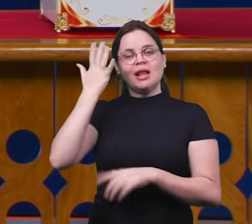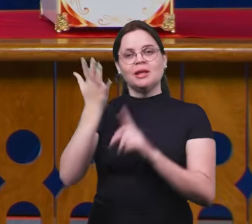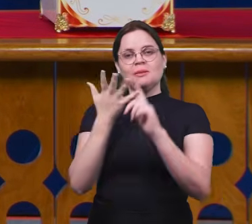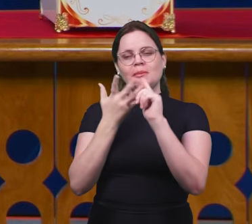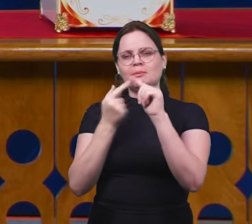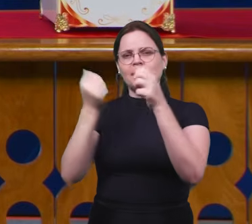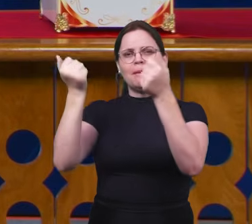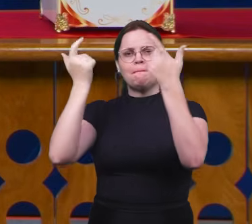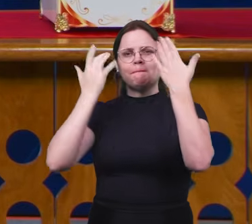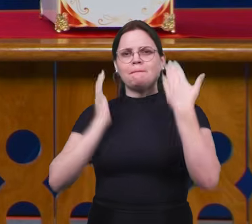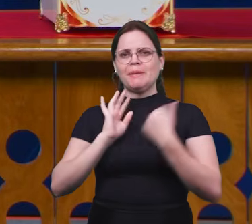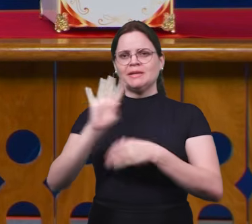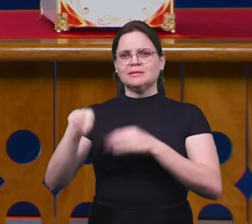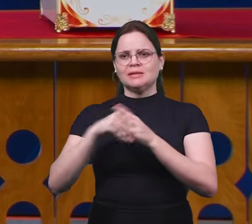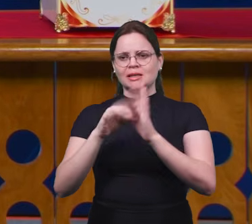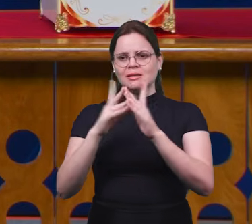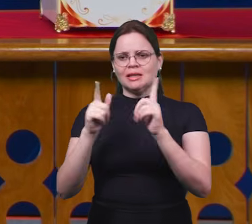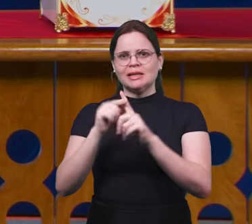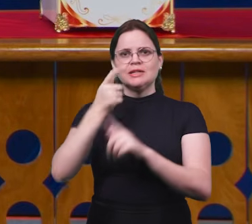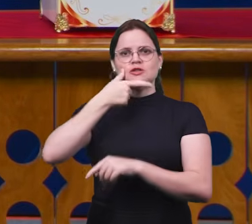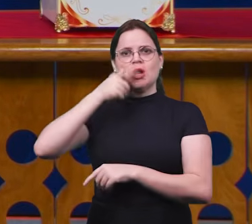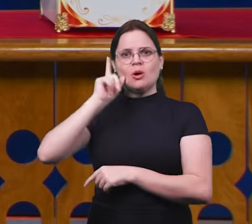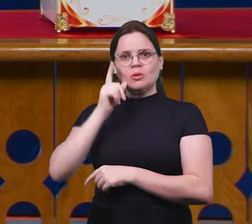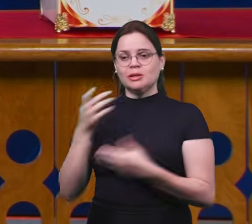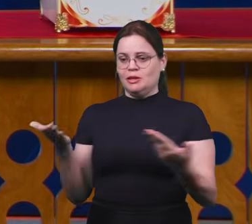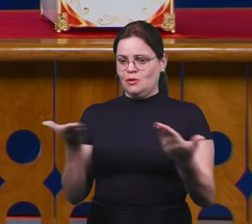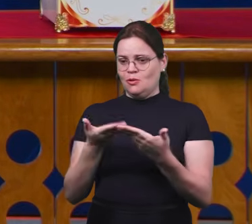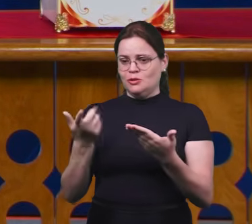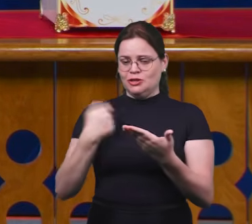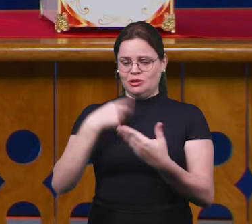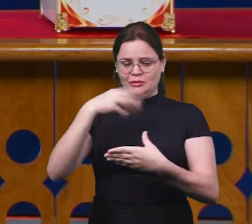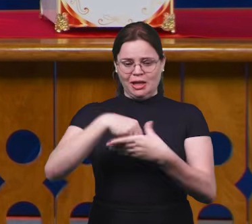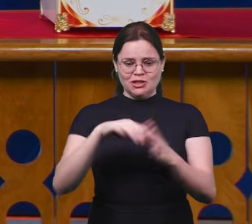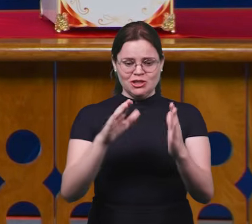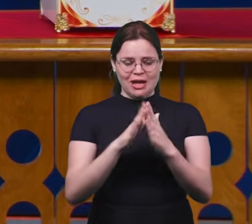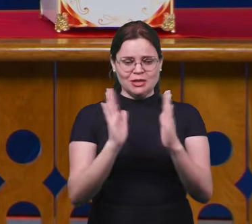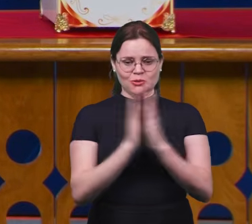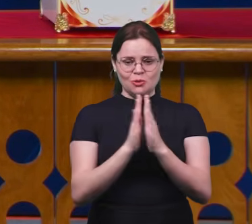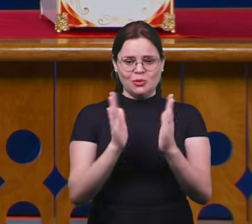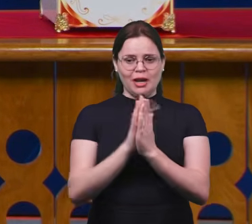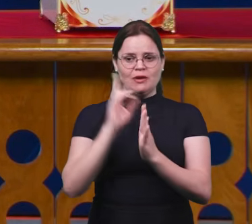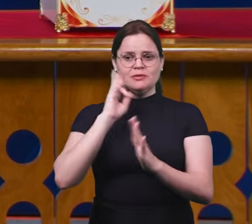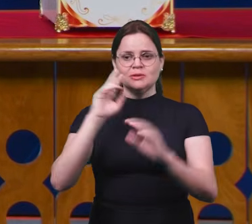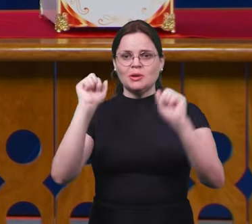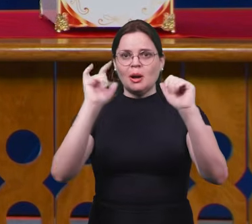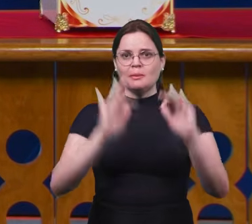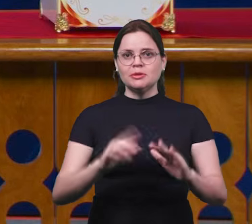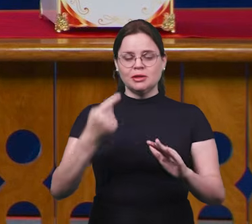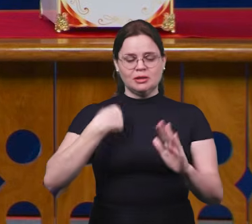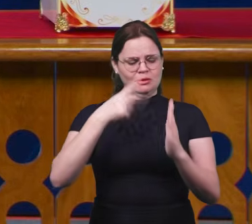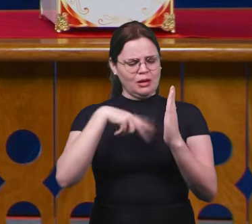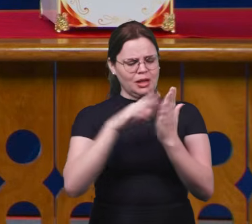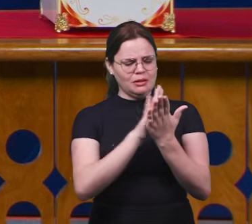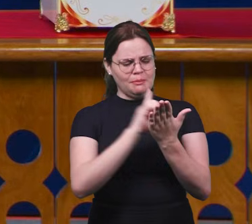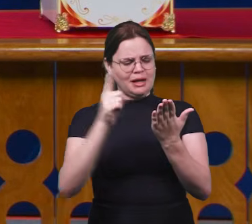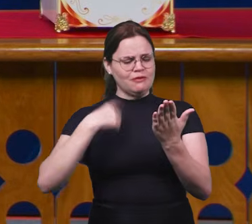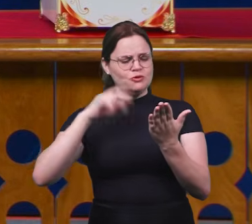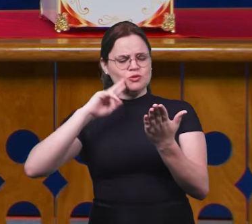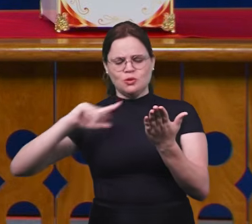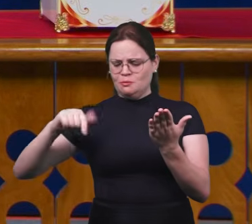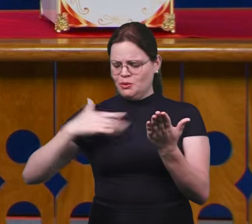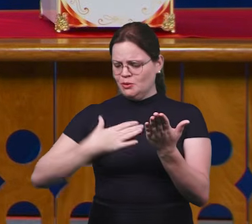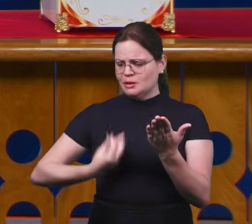a bênção que o Senhor deu na igreja ontem. É o que o Senhor fez quando eu orava em casa. Foi aquilo que o Senhor fez quando eu lia a